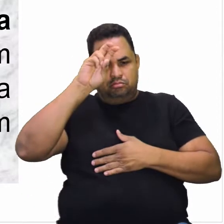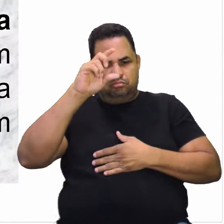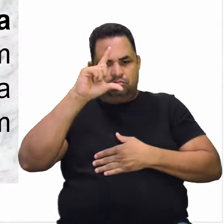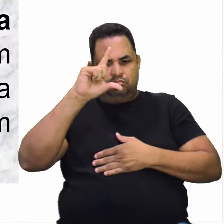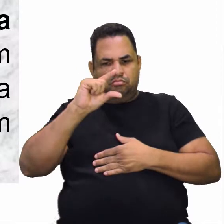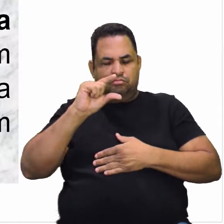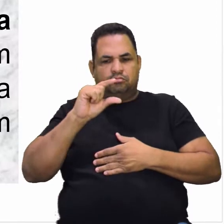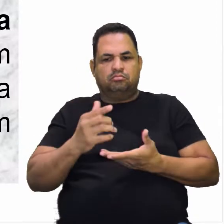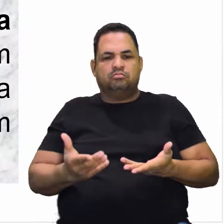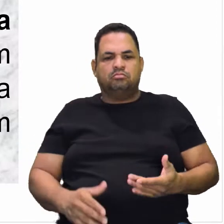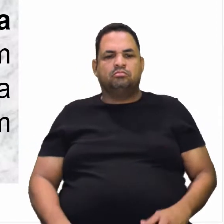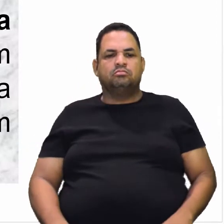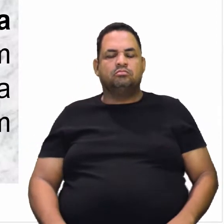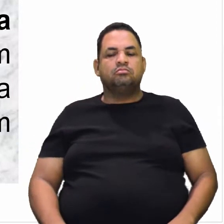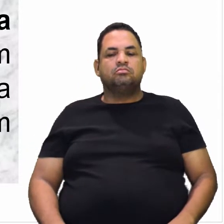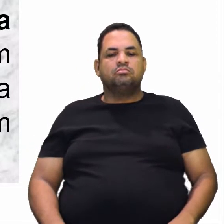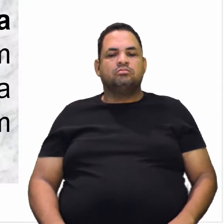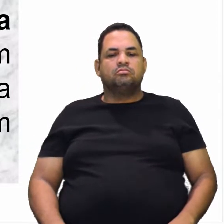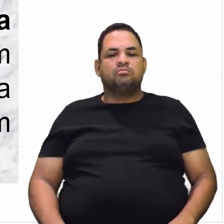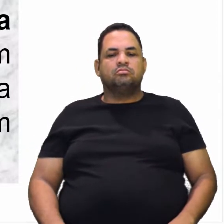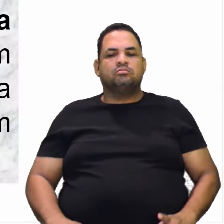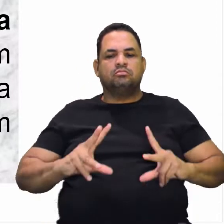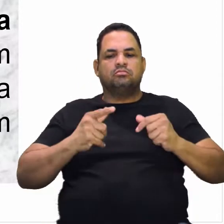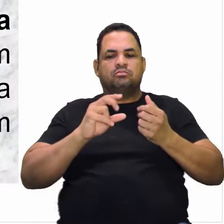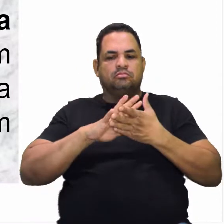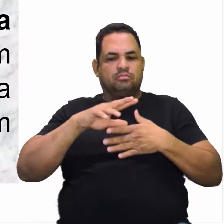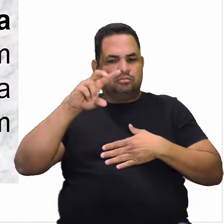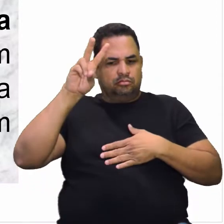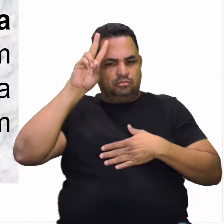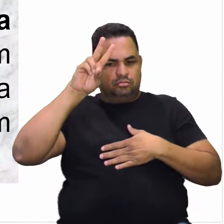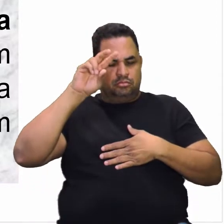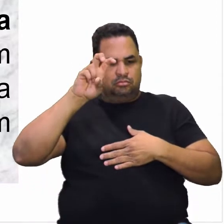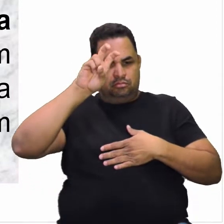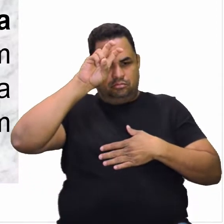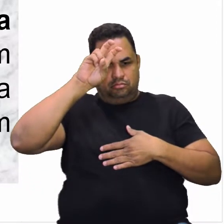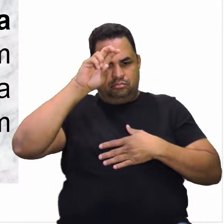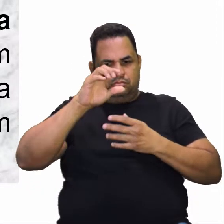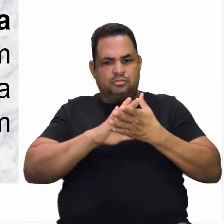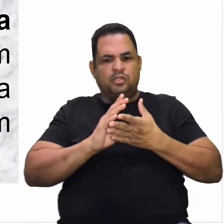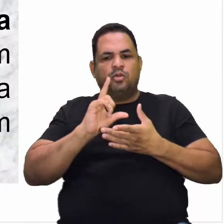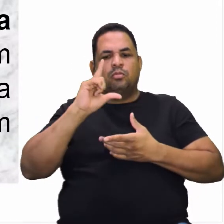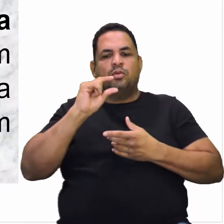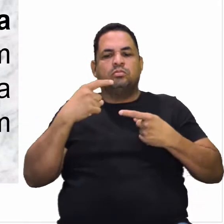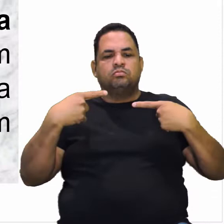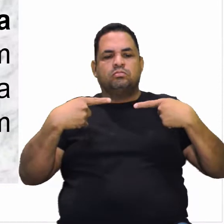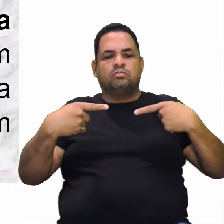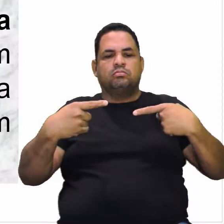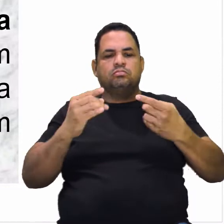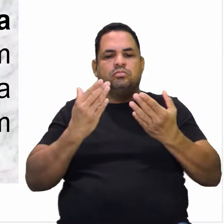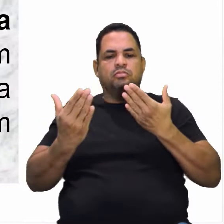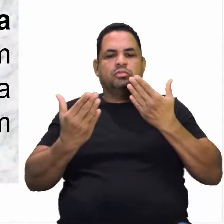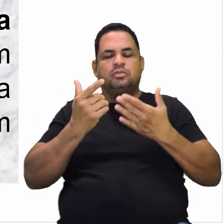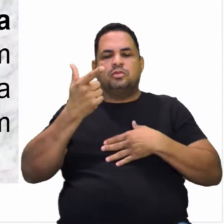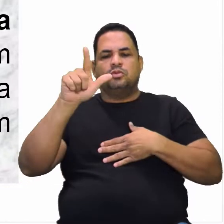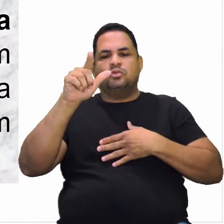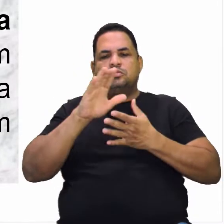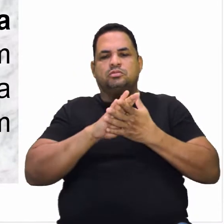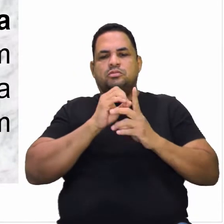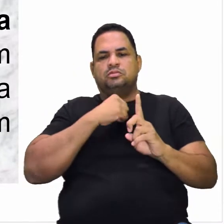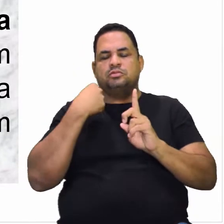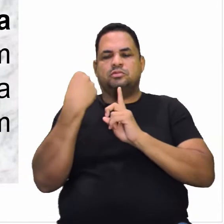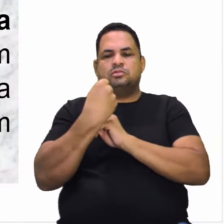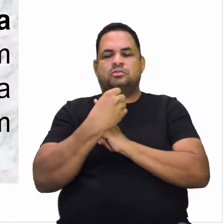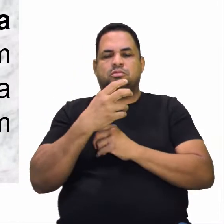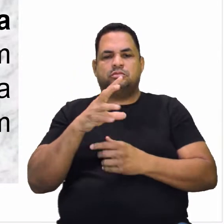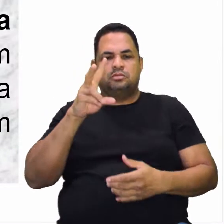a minoria, já que toda a história egípcia foram poucas as guerras em comparação às outras civilizações. Lembra